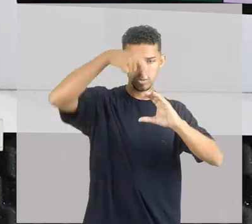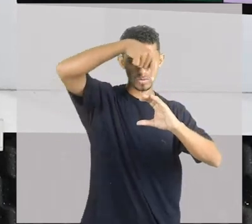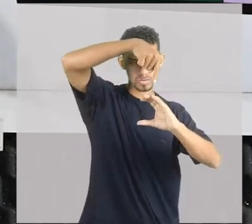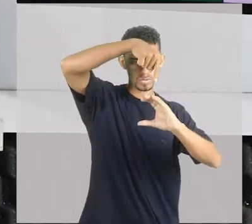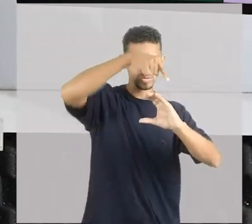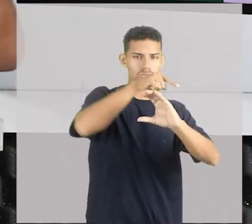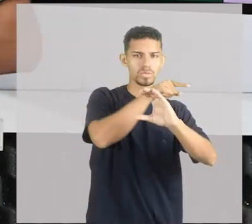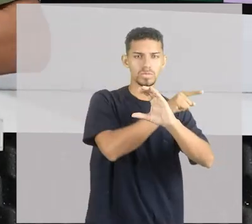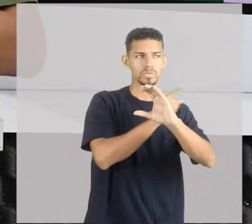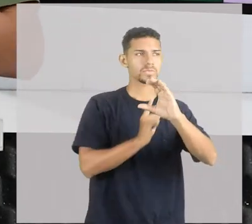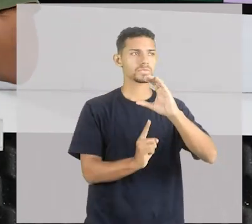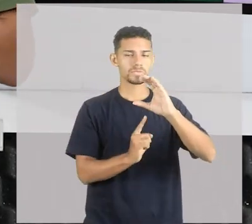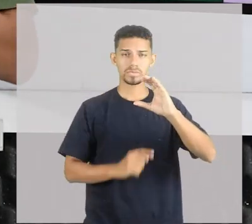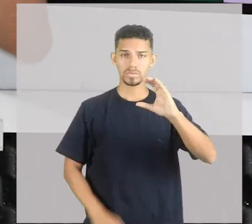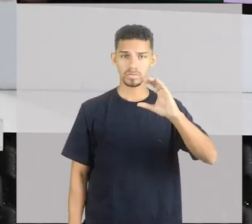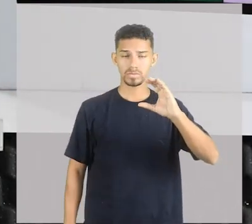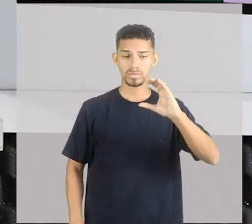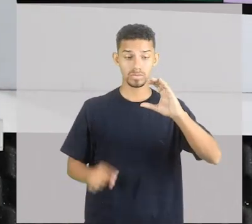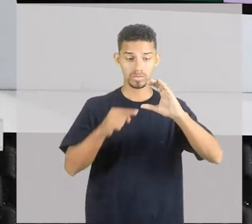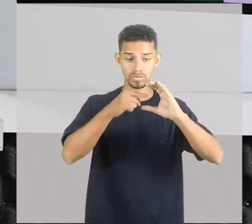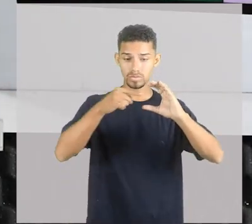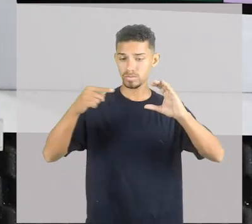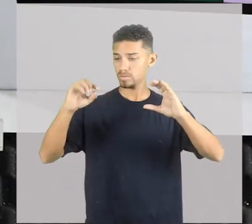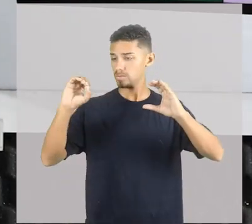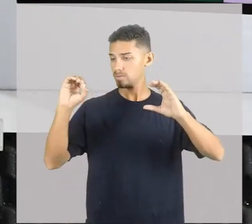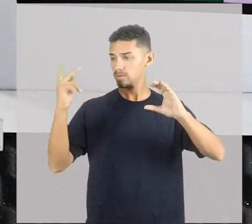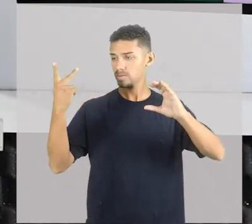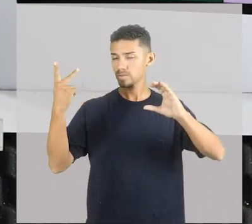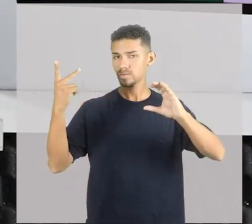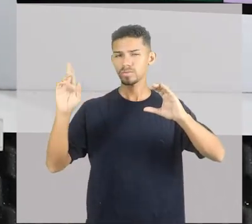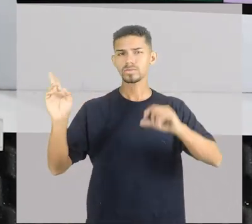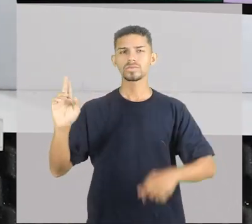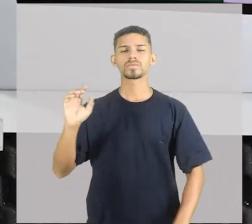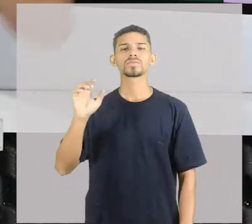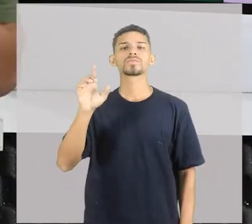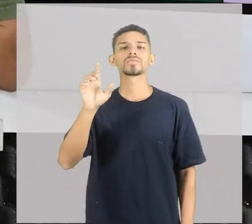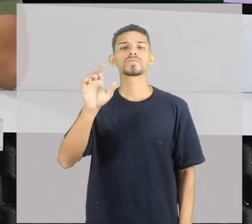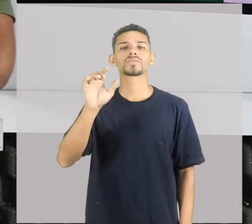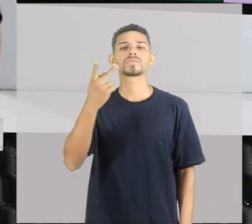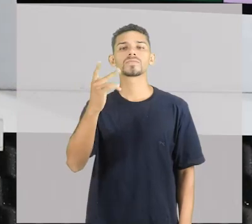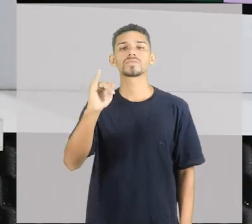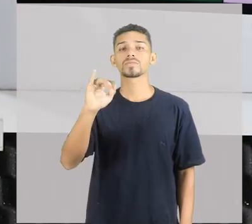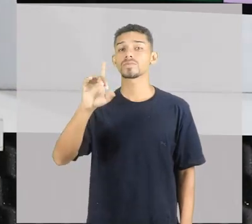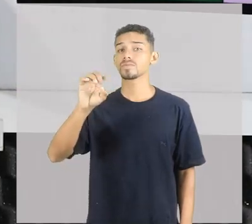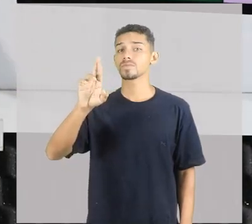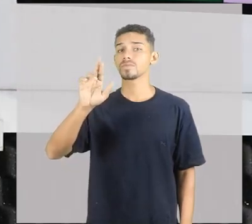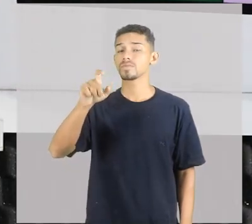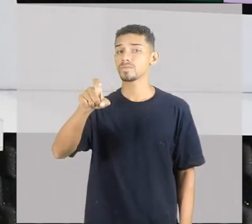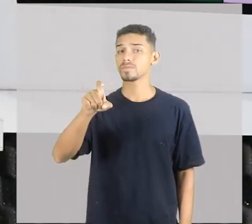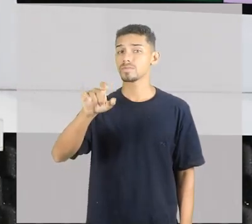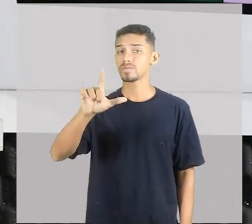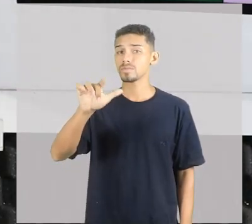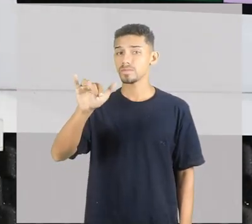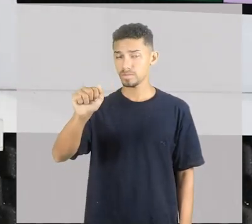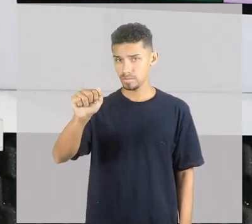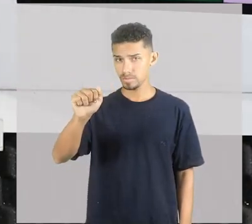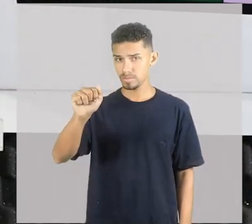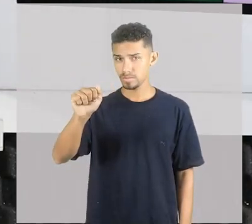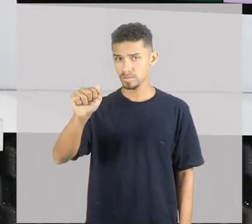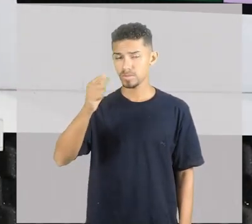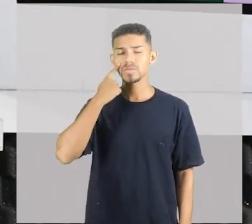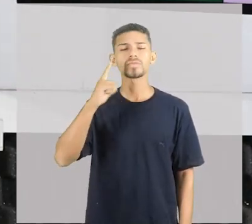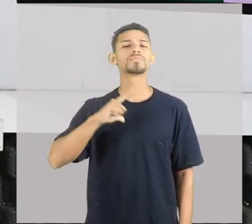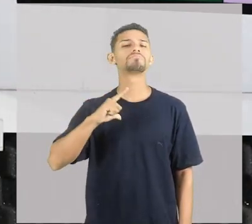nele. Esse grupo OH a gente chama de hidroxila. Então, todas as vezes que a hidroxila está